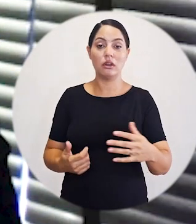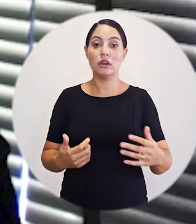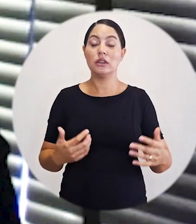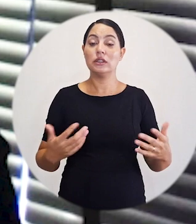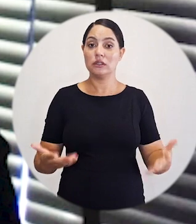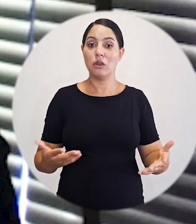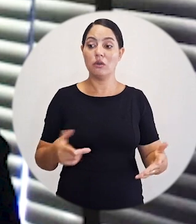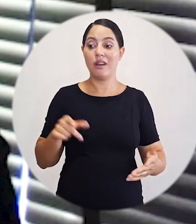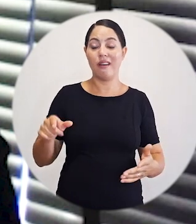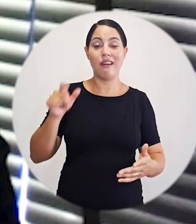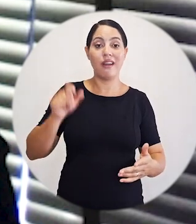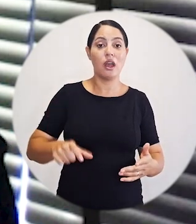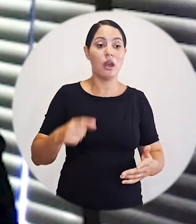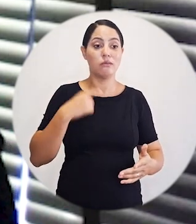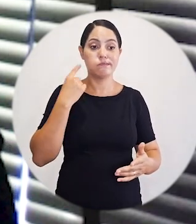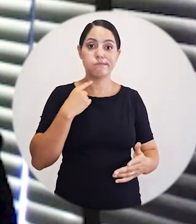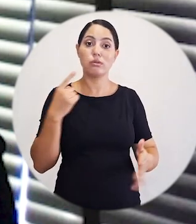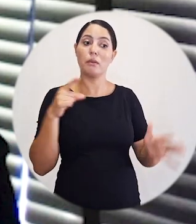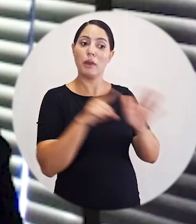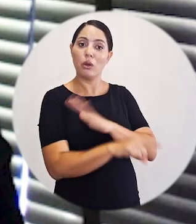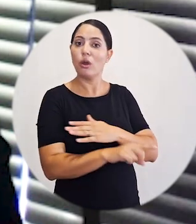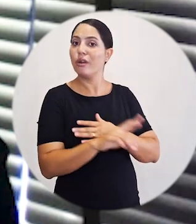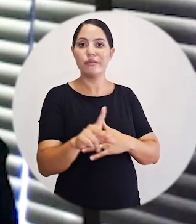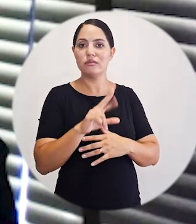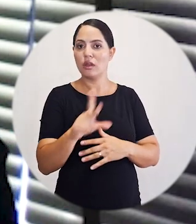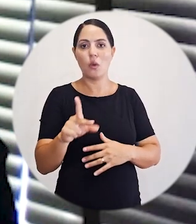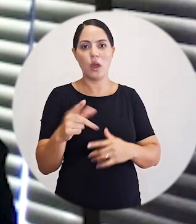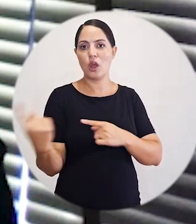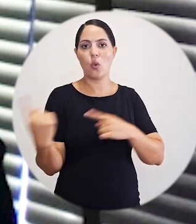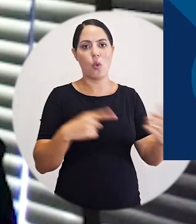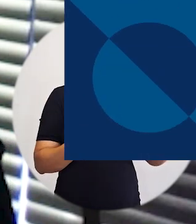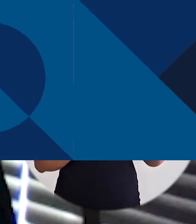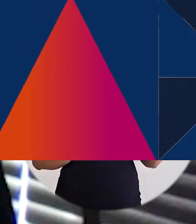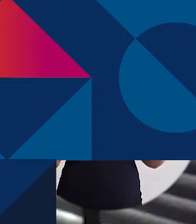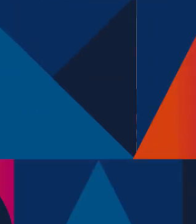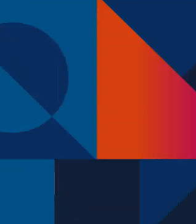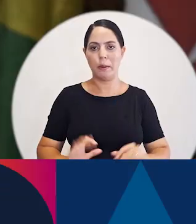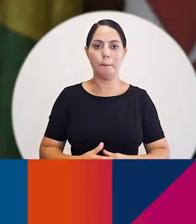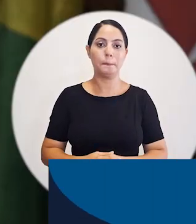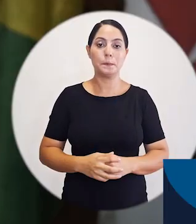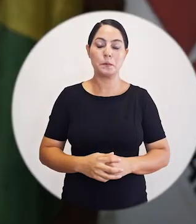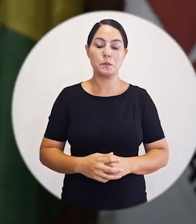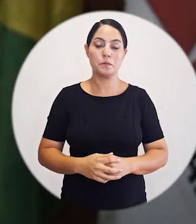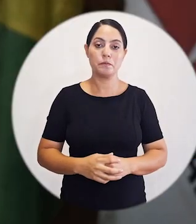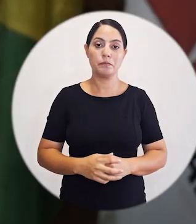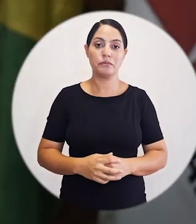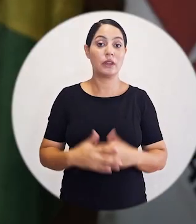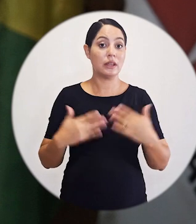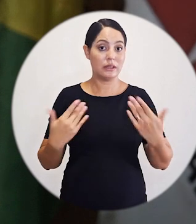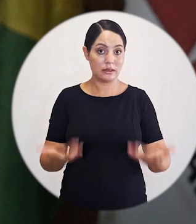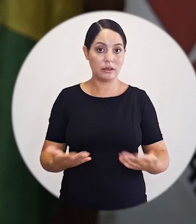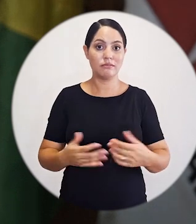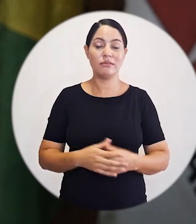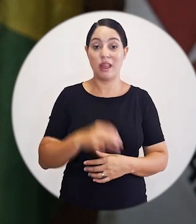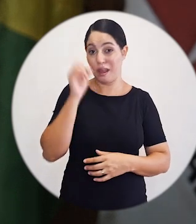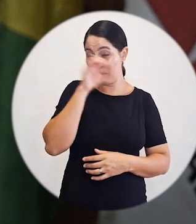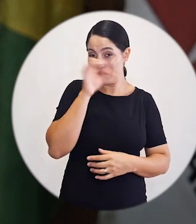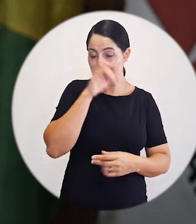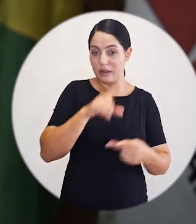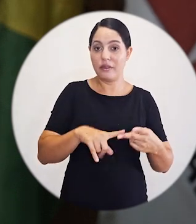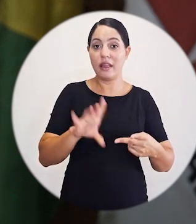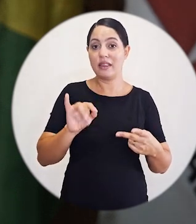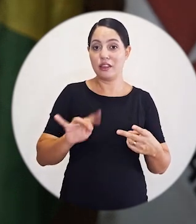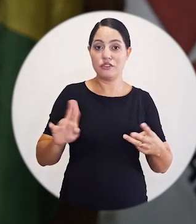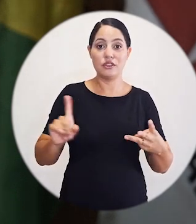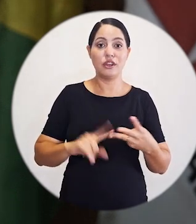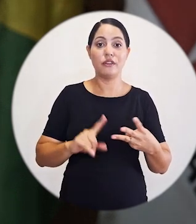dito de que o advogado, ele argumenta, e argumentar não é desacatar. Litigância abusiva, advocacia dativa,